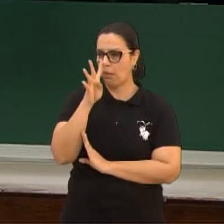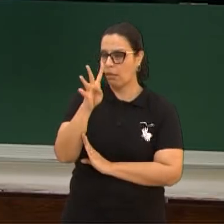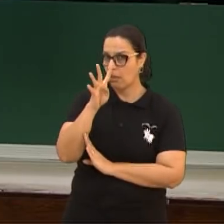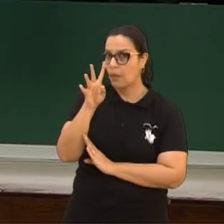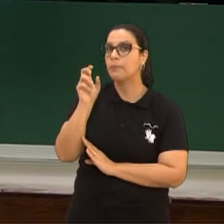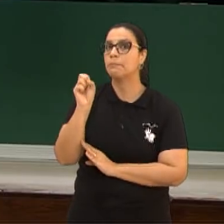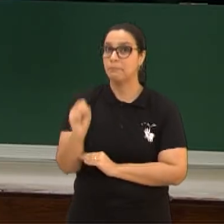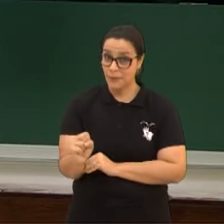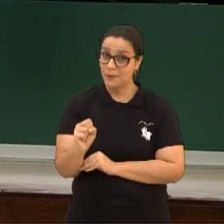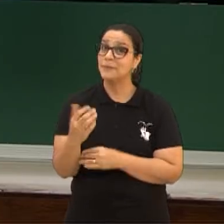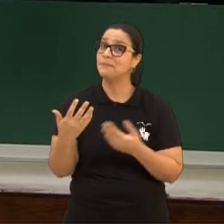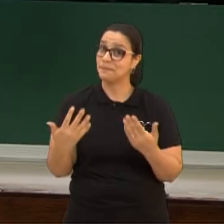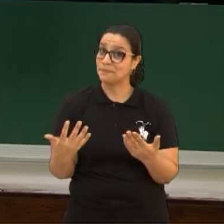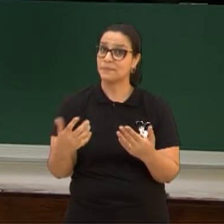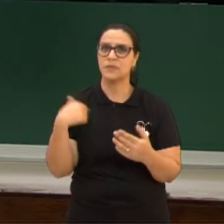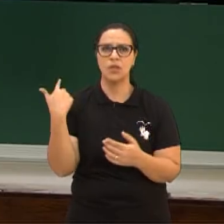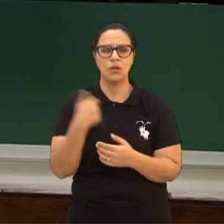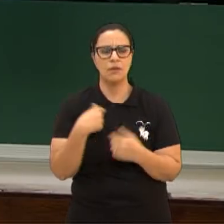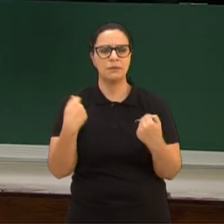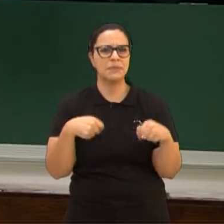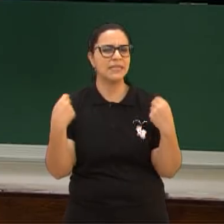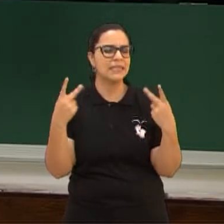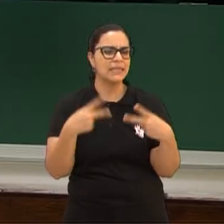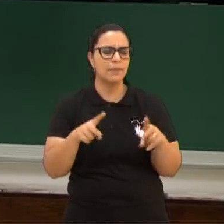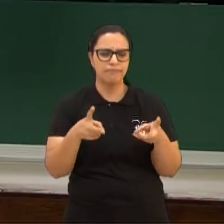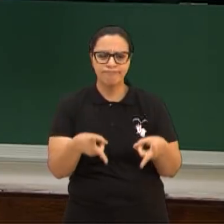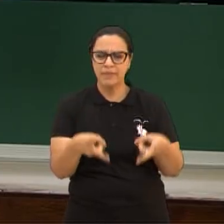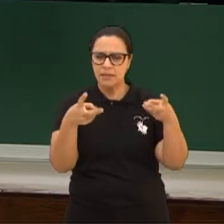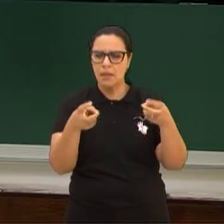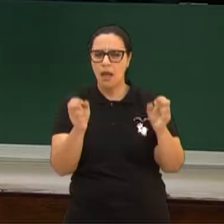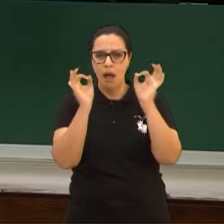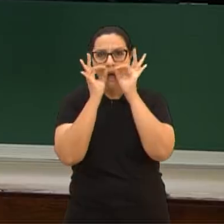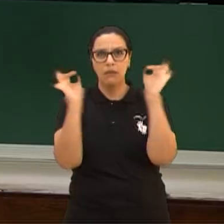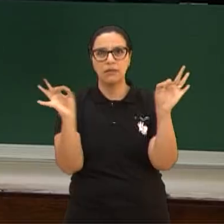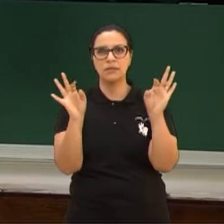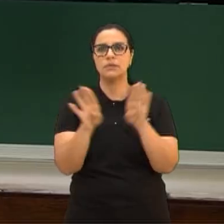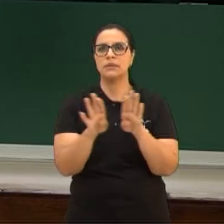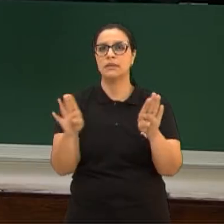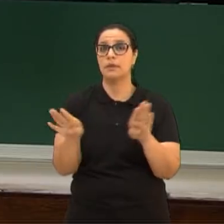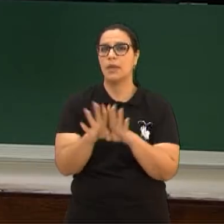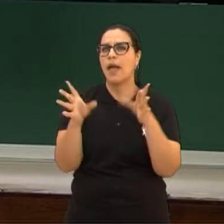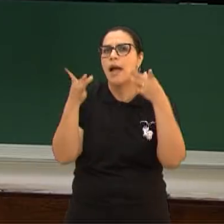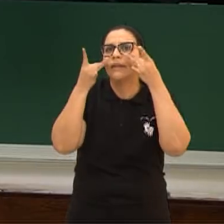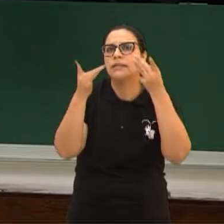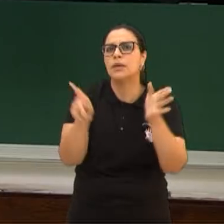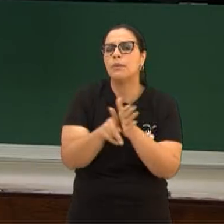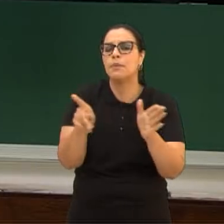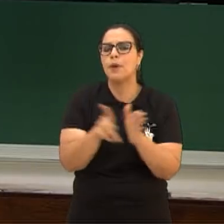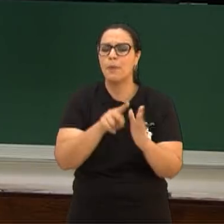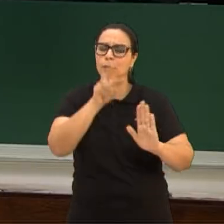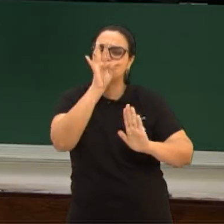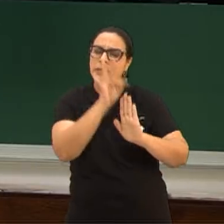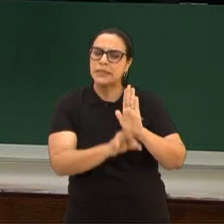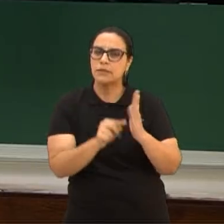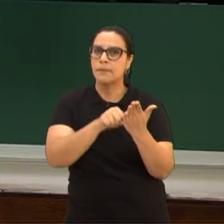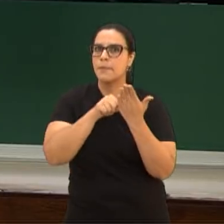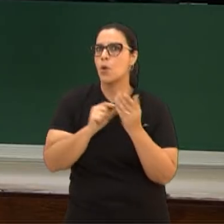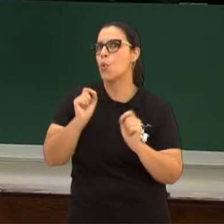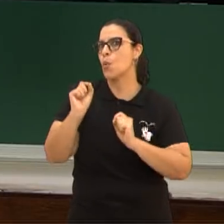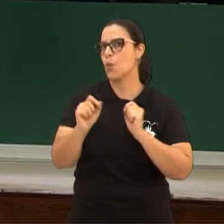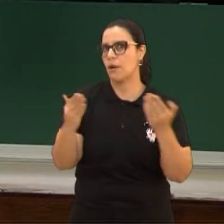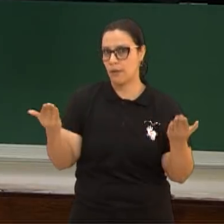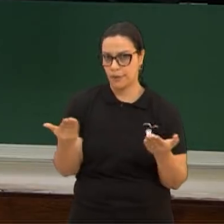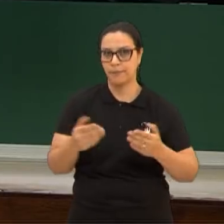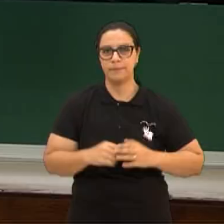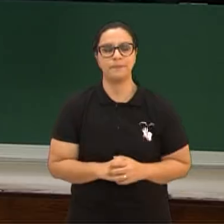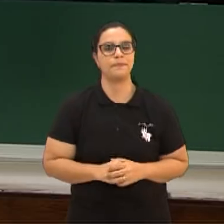crítica. Então a gente tem sempre que prestar bastante atenção em qual mensagem a comic strip está passando